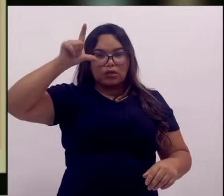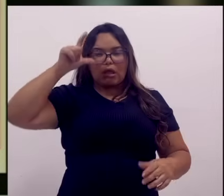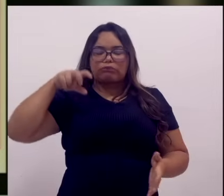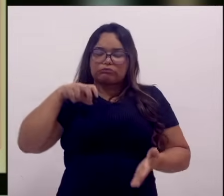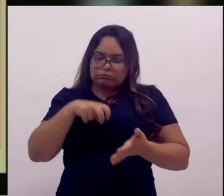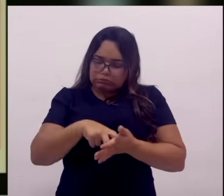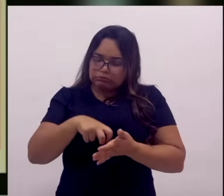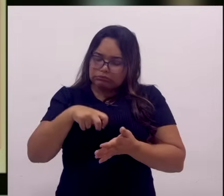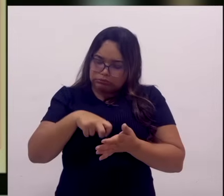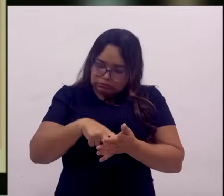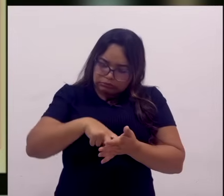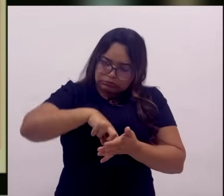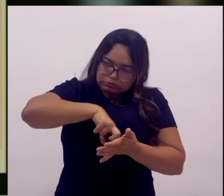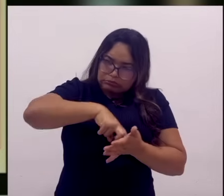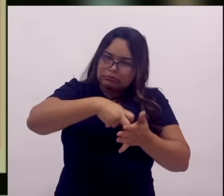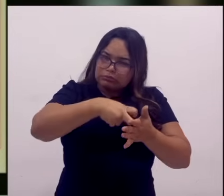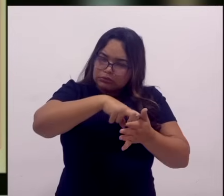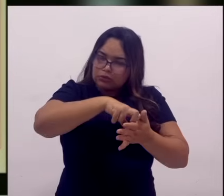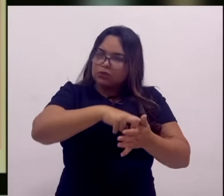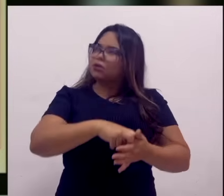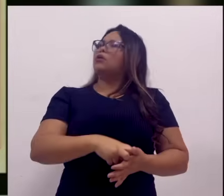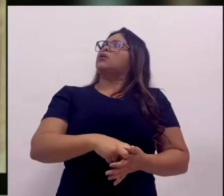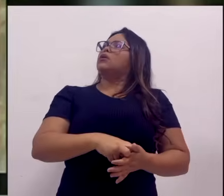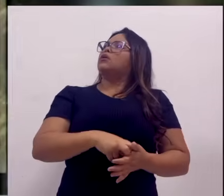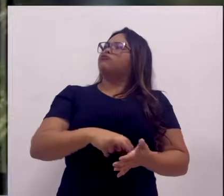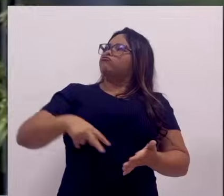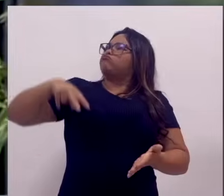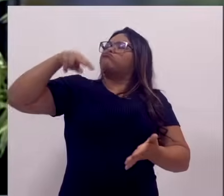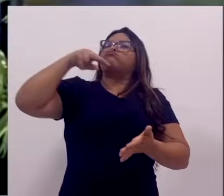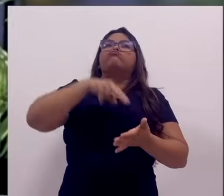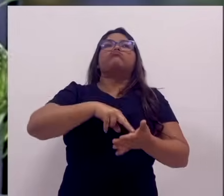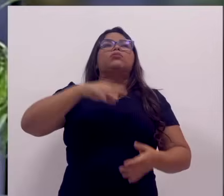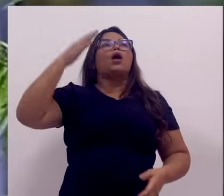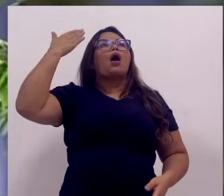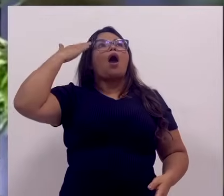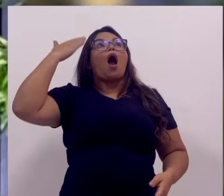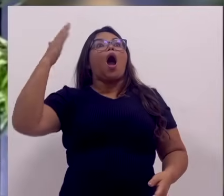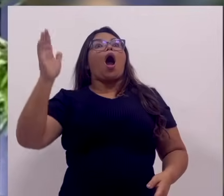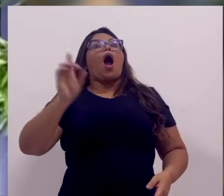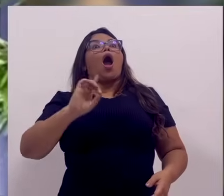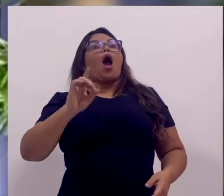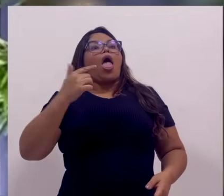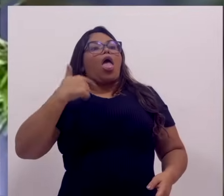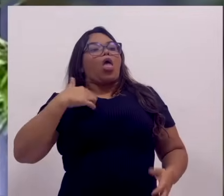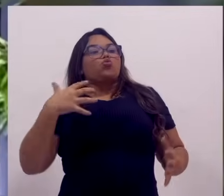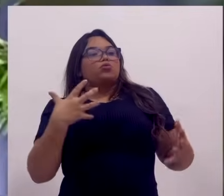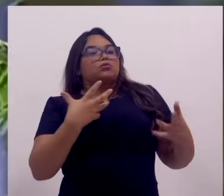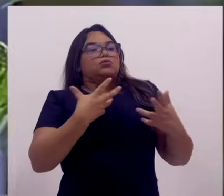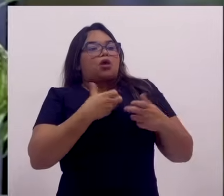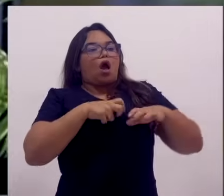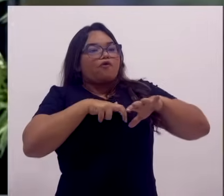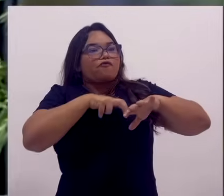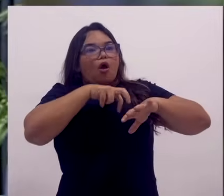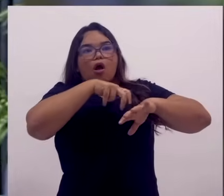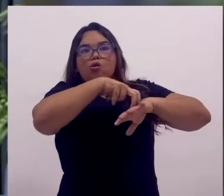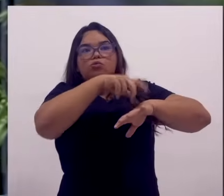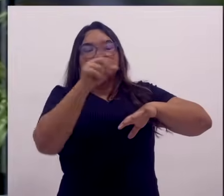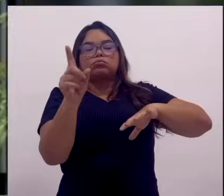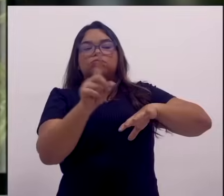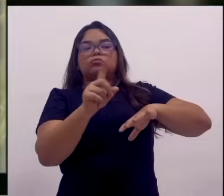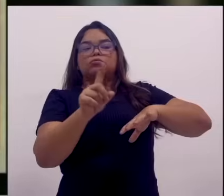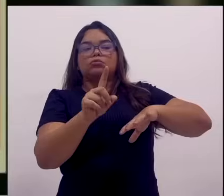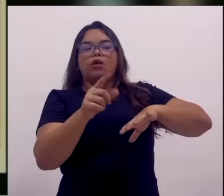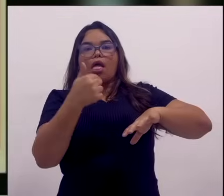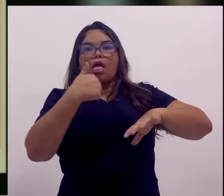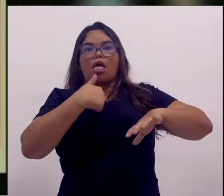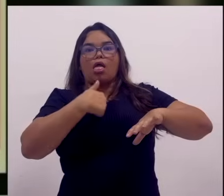ter estado ajoelhado e disse: "O justo viverá pela fé." E vejam, esta escadaria dizem que foi a escadaria pela